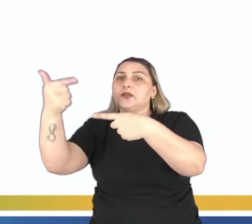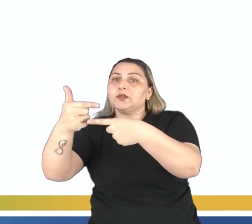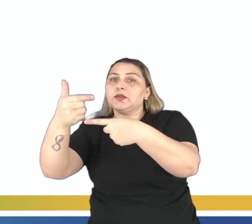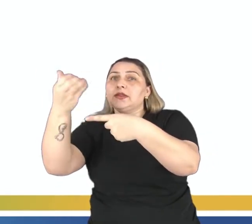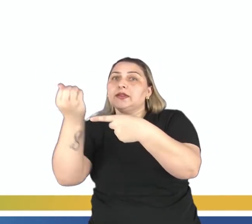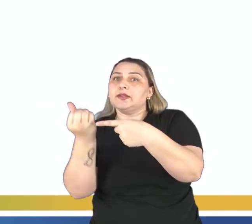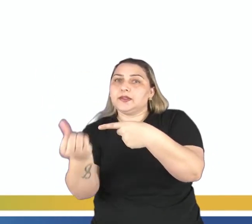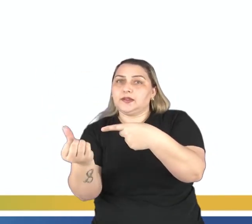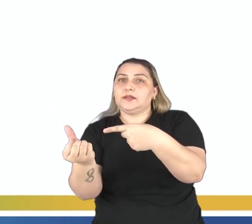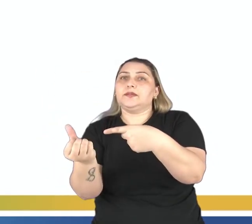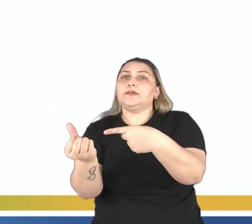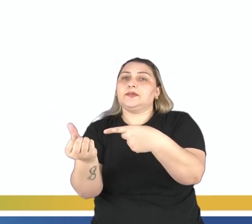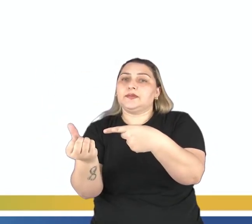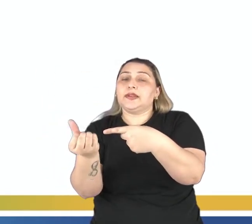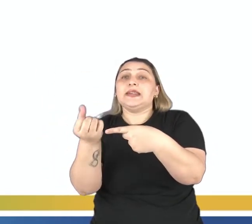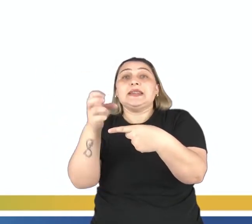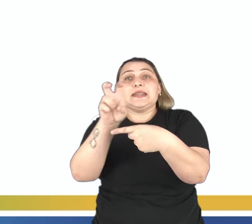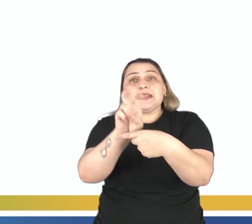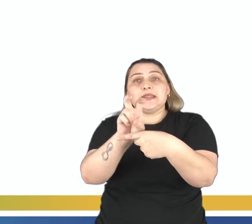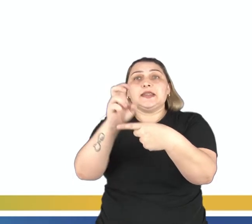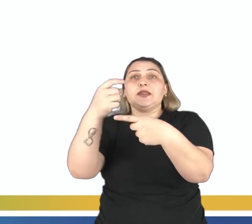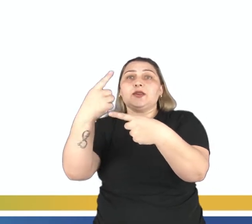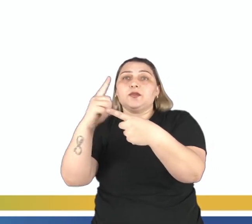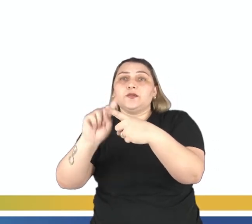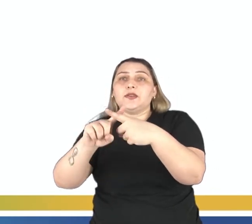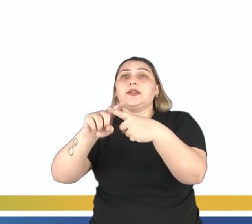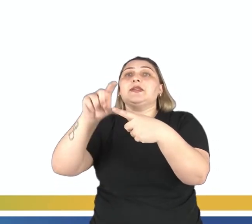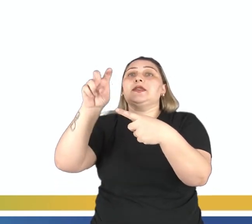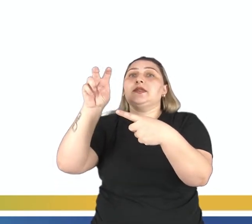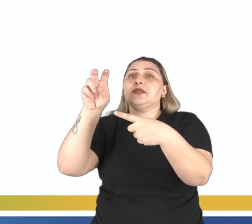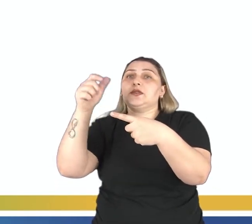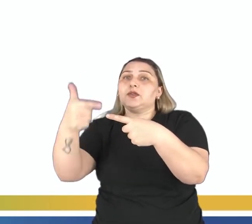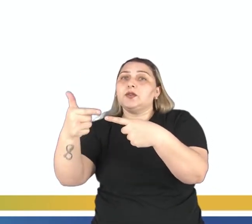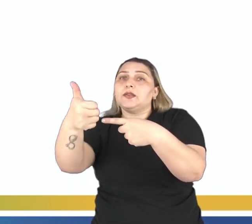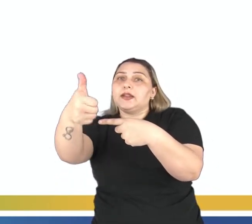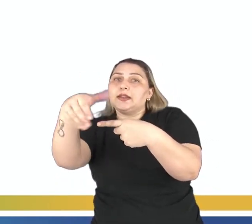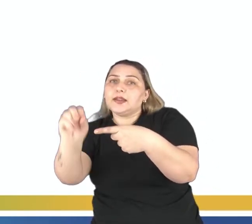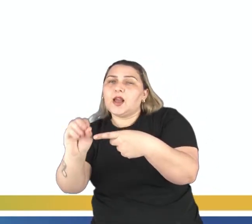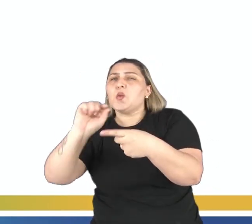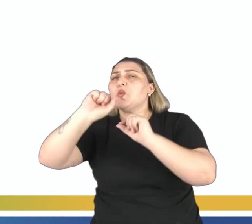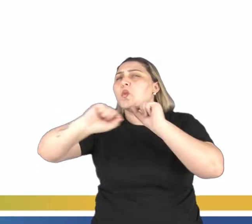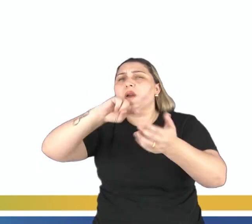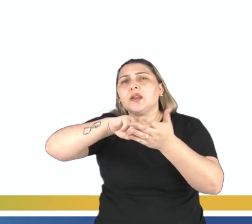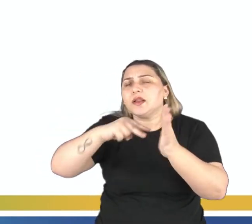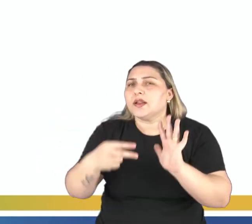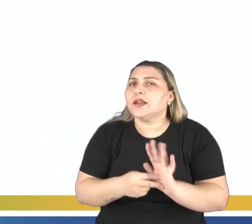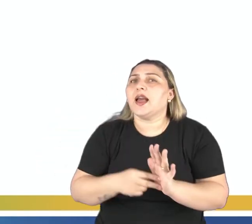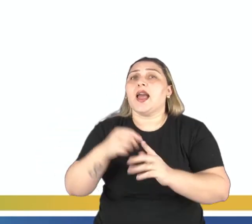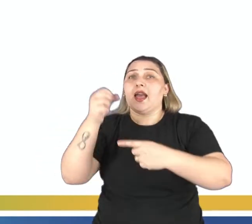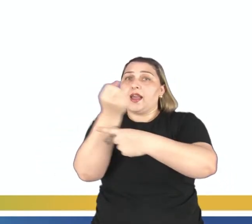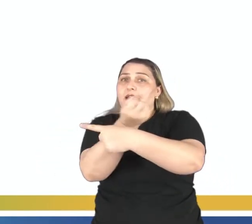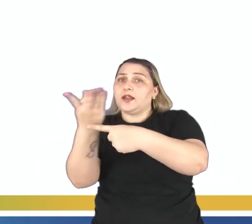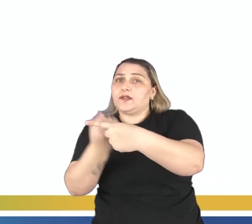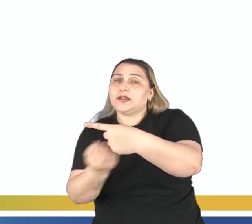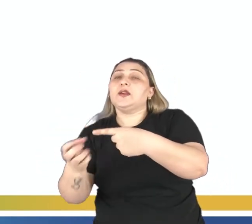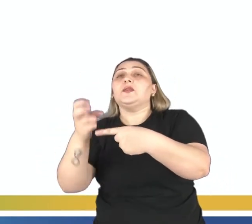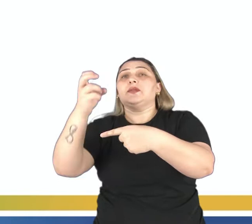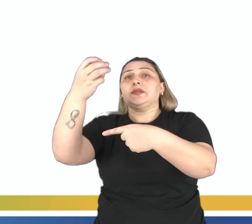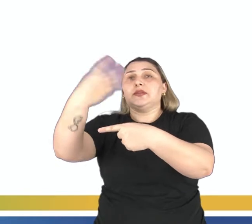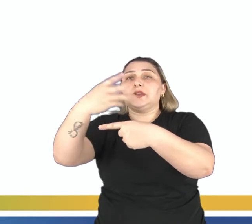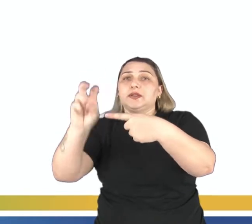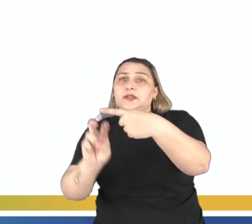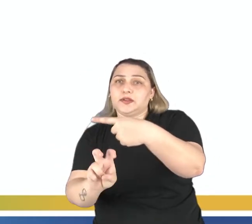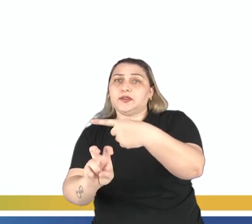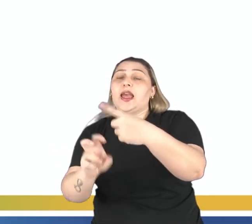dar 6. E 5 vezes 2 vai dar 10. Então, o que isso significa? Que a fração 3/5 ela